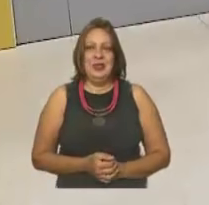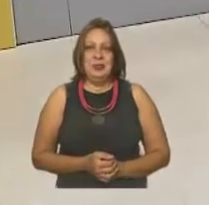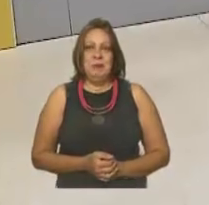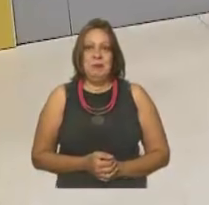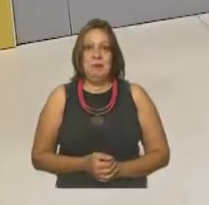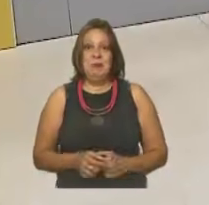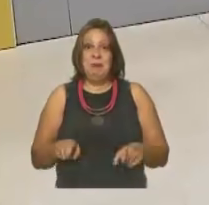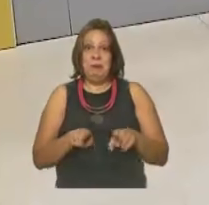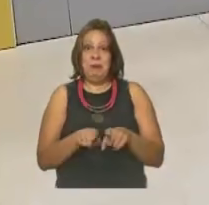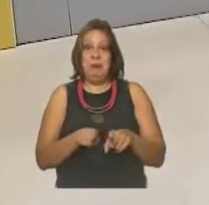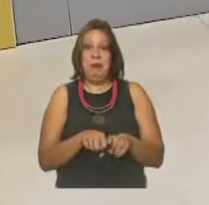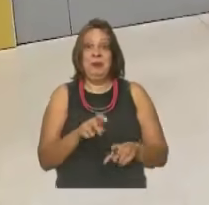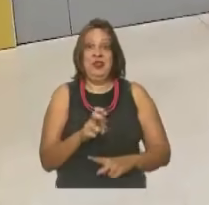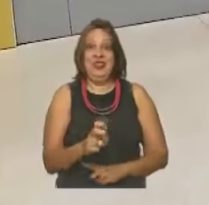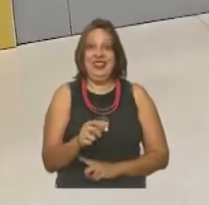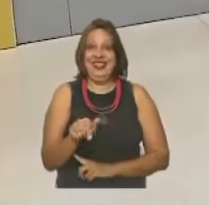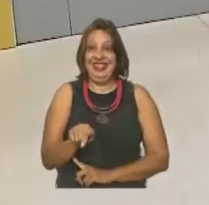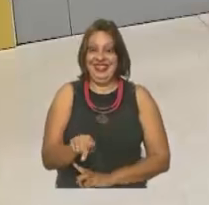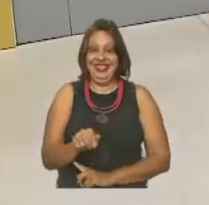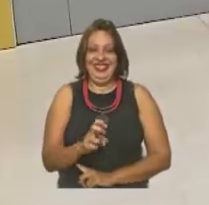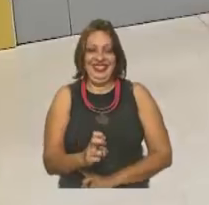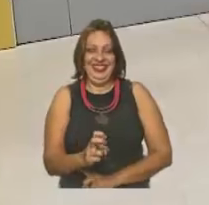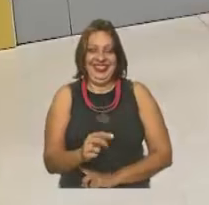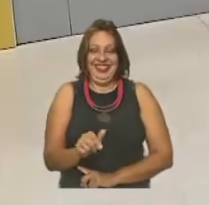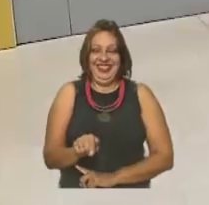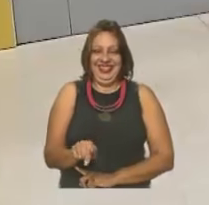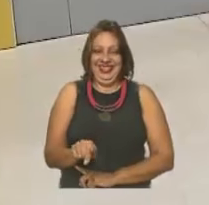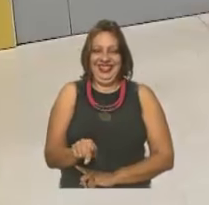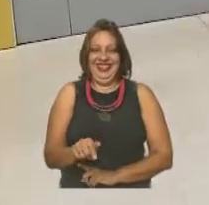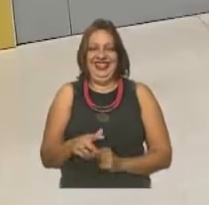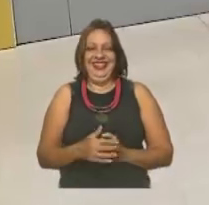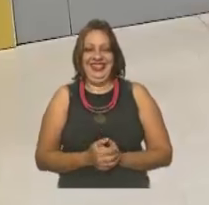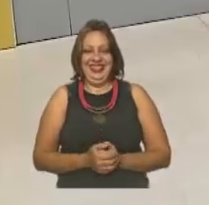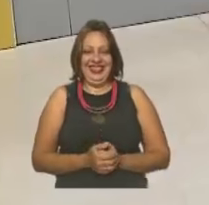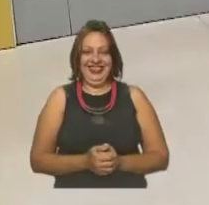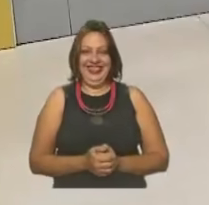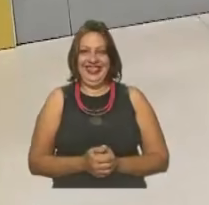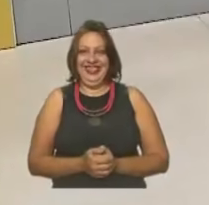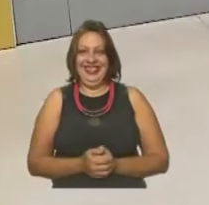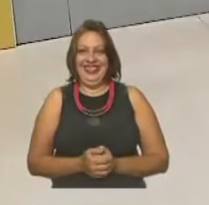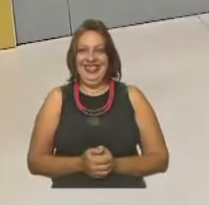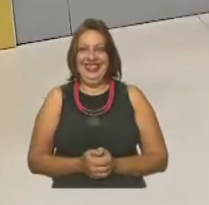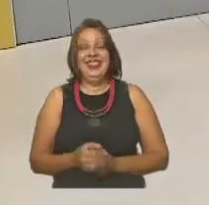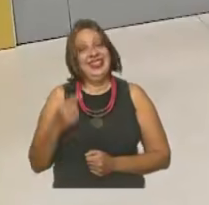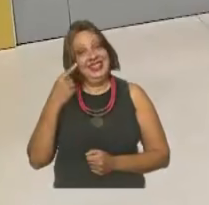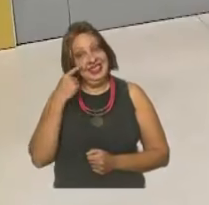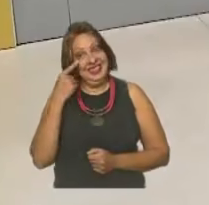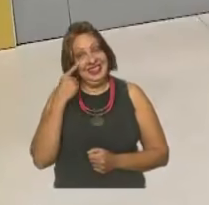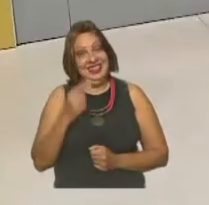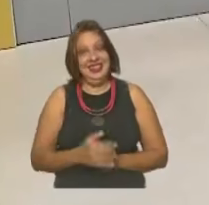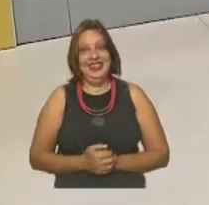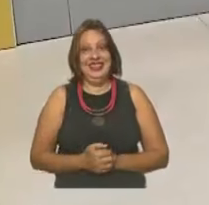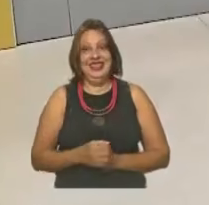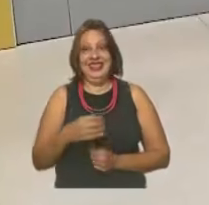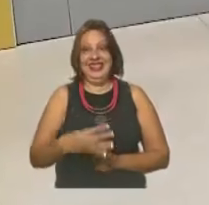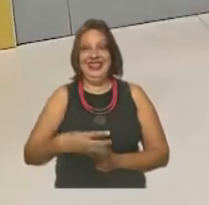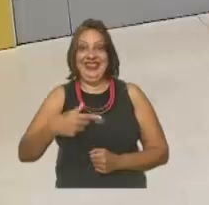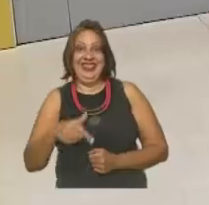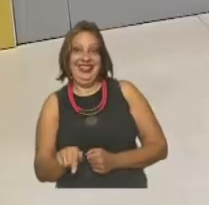26 e 57, Beth. 57. Olha aí, depois do